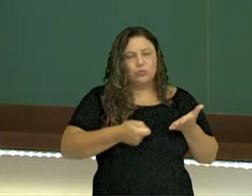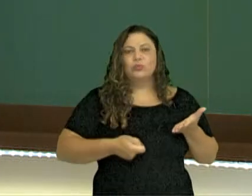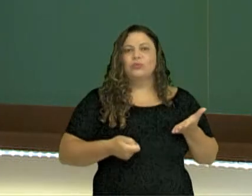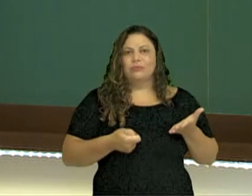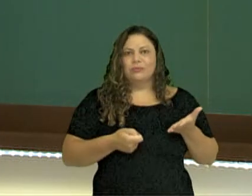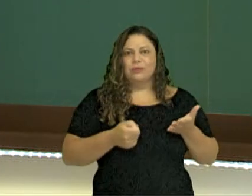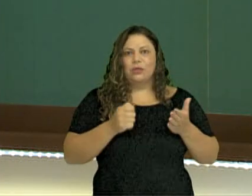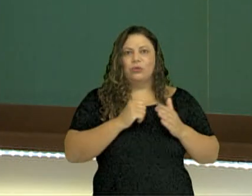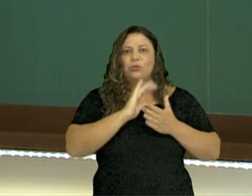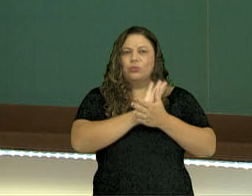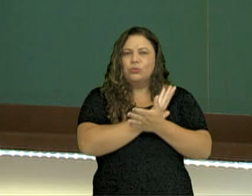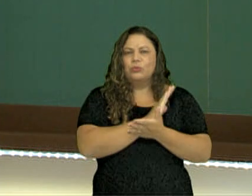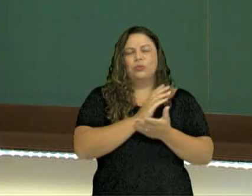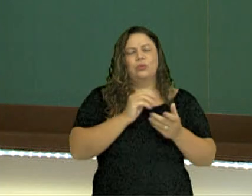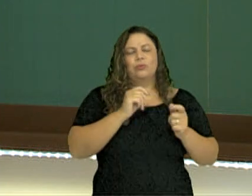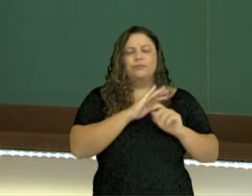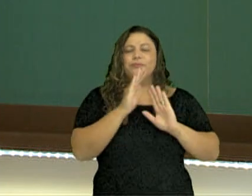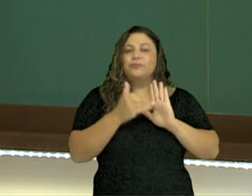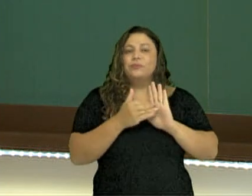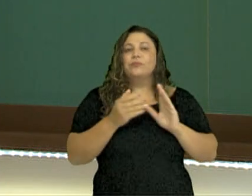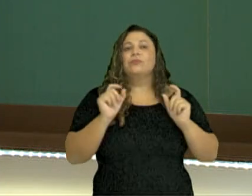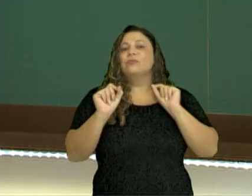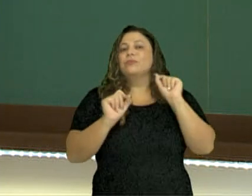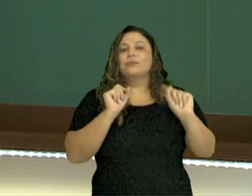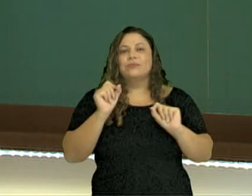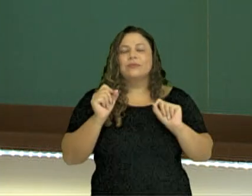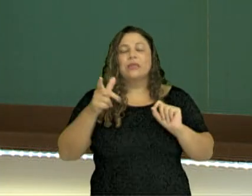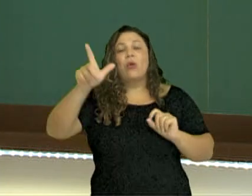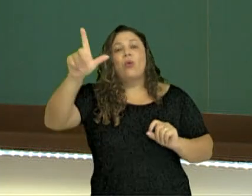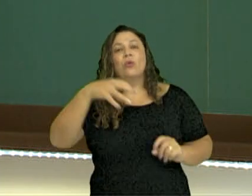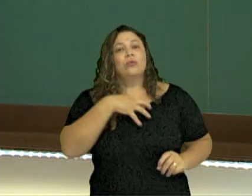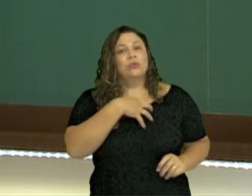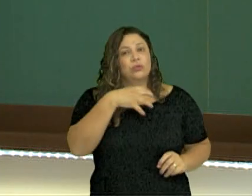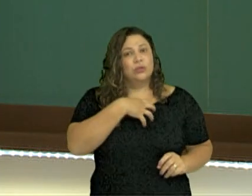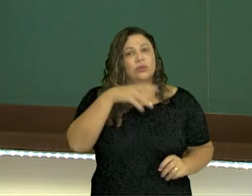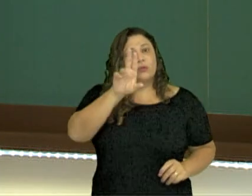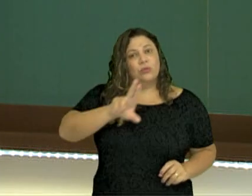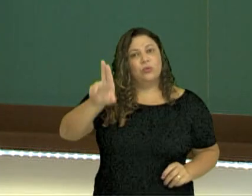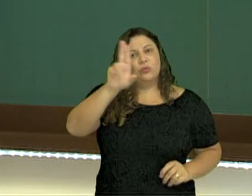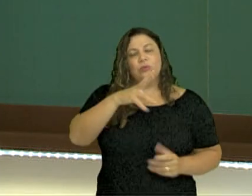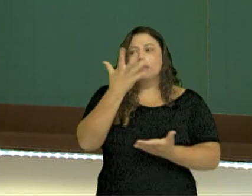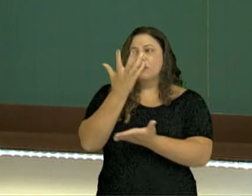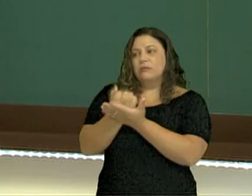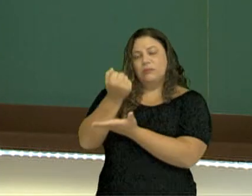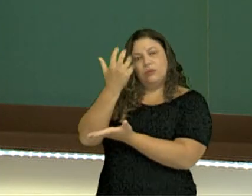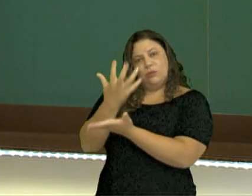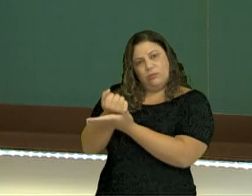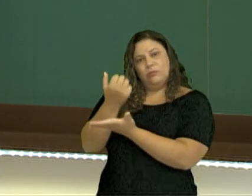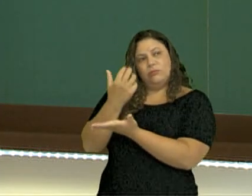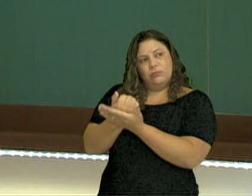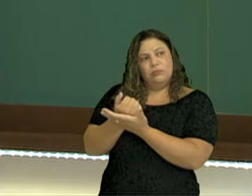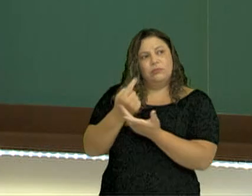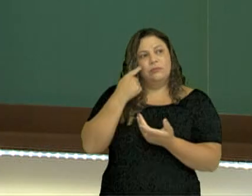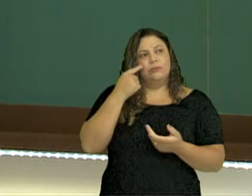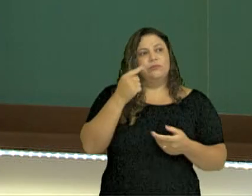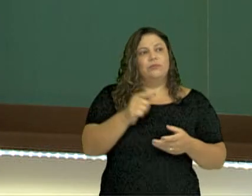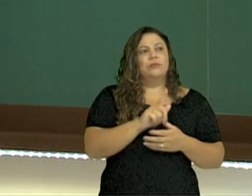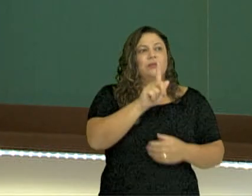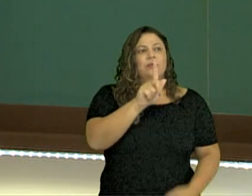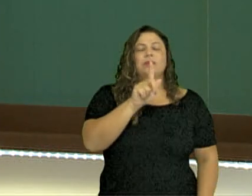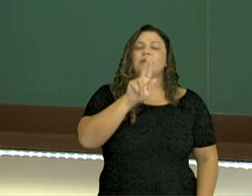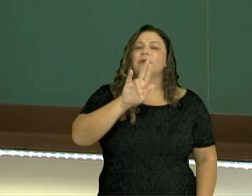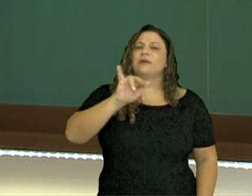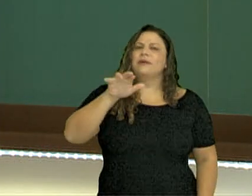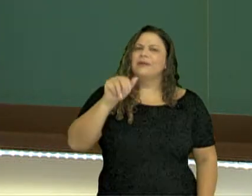ali para não se perder. Outra maneira é a gente utilizar alguns aplicativos, como guia de bolsa,